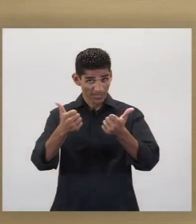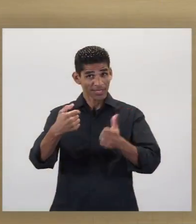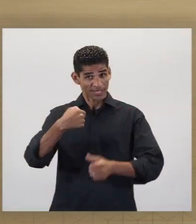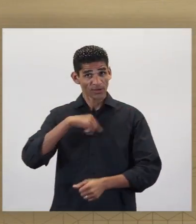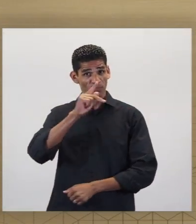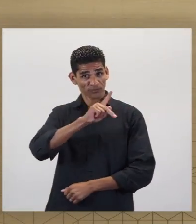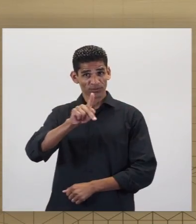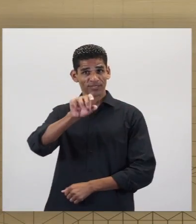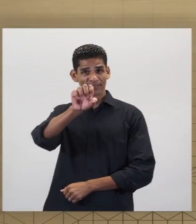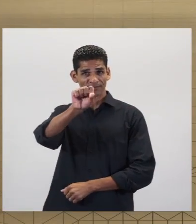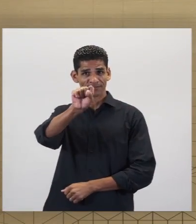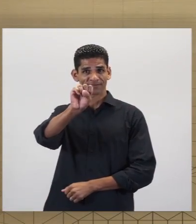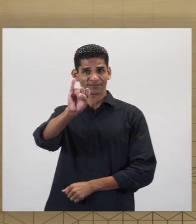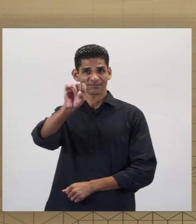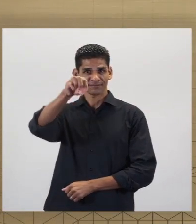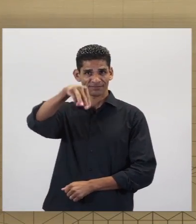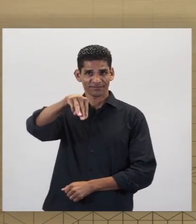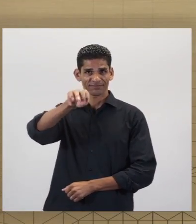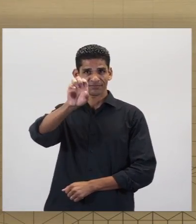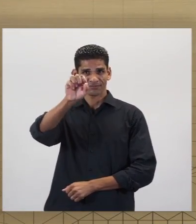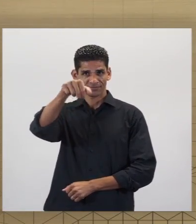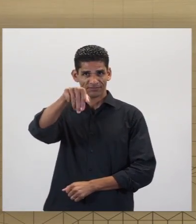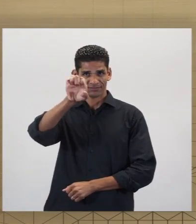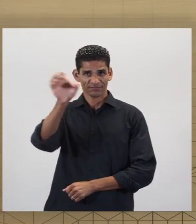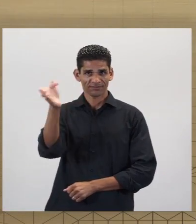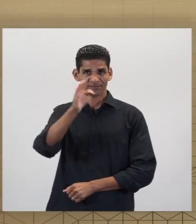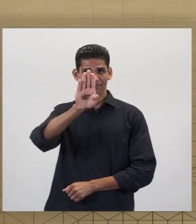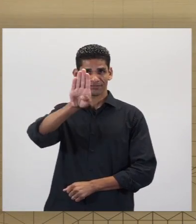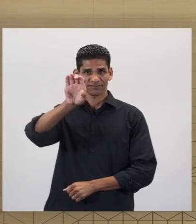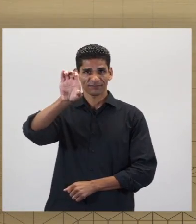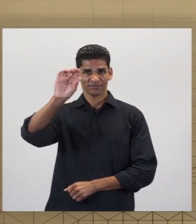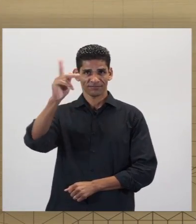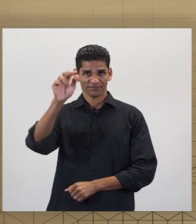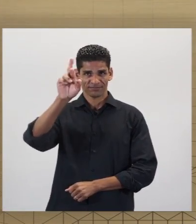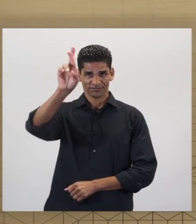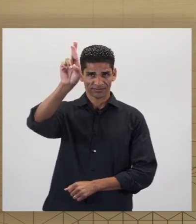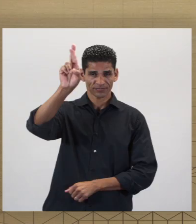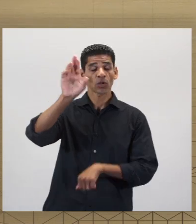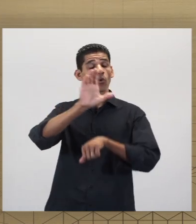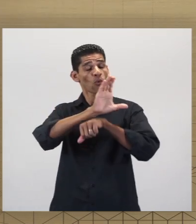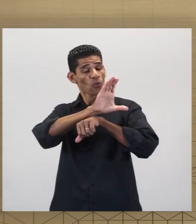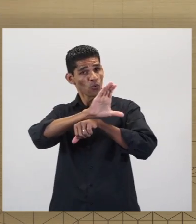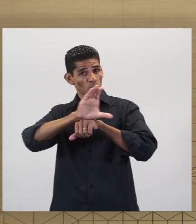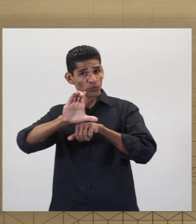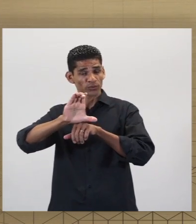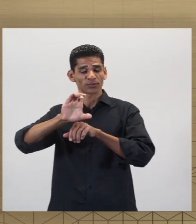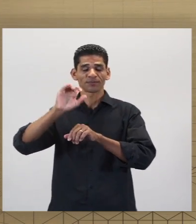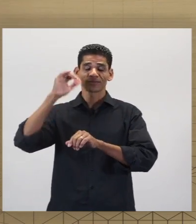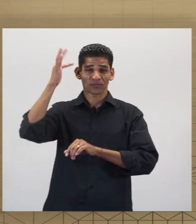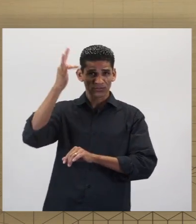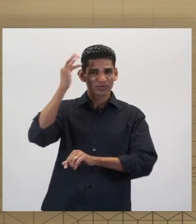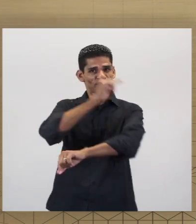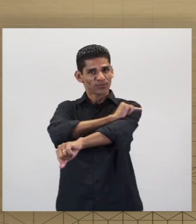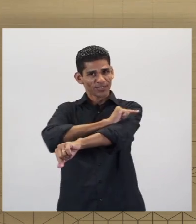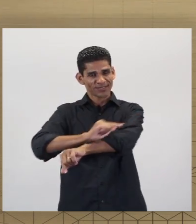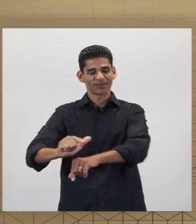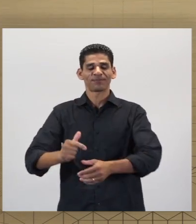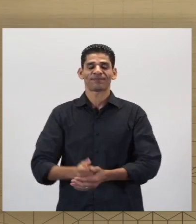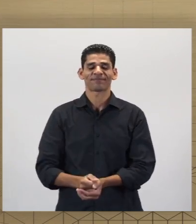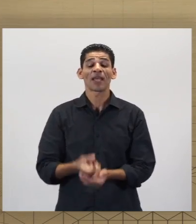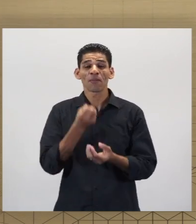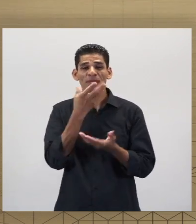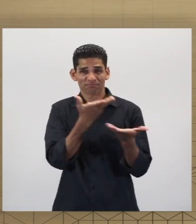Olá, alunos! Eu sou a professora Simone Becher, professora da disciplina de Filosofia da Educação A do curso de Geografia. Sejam